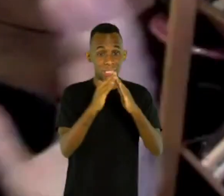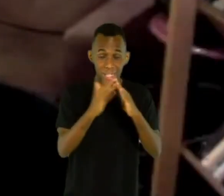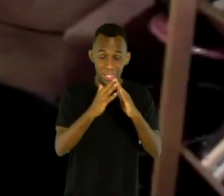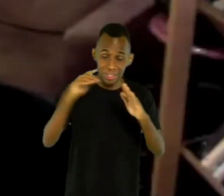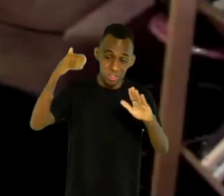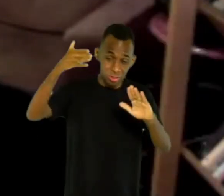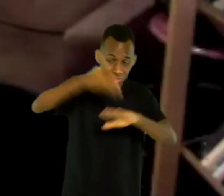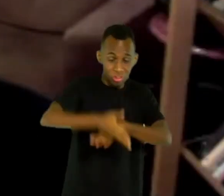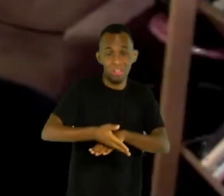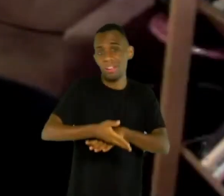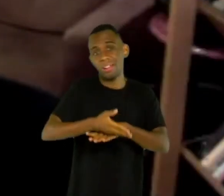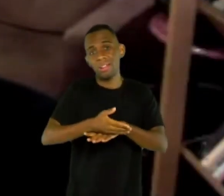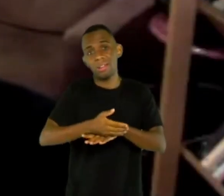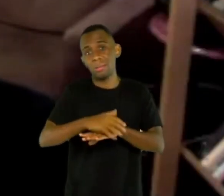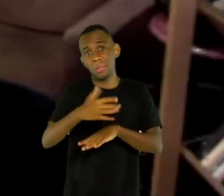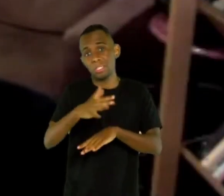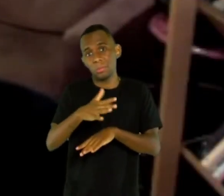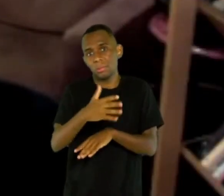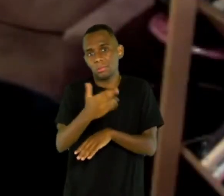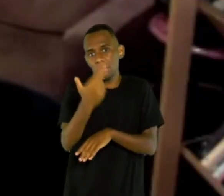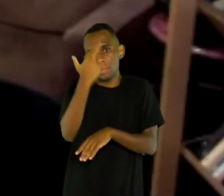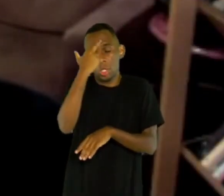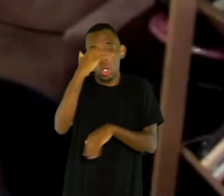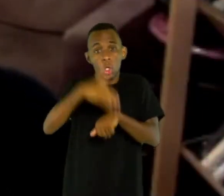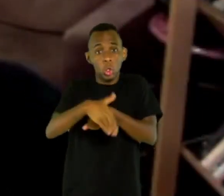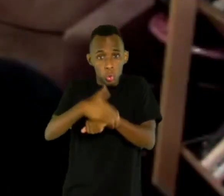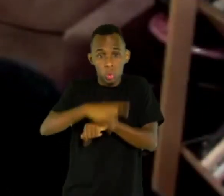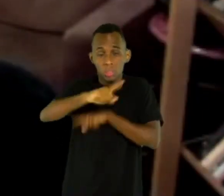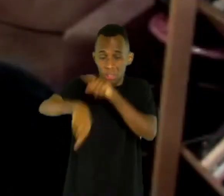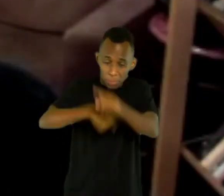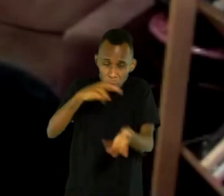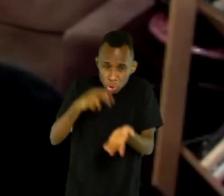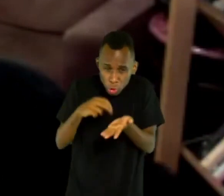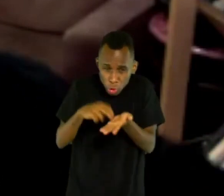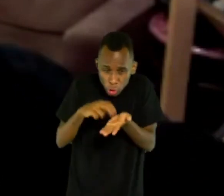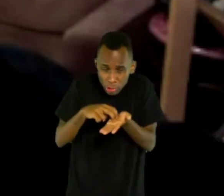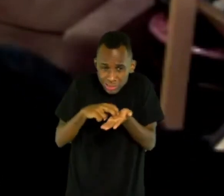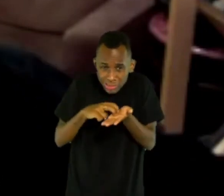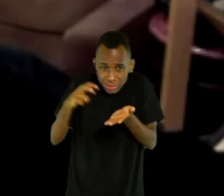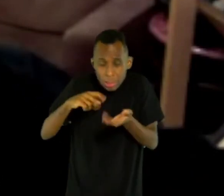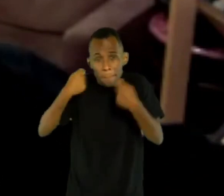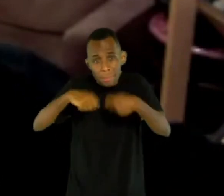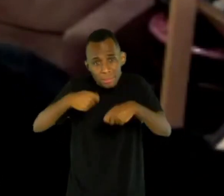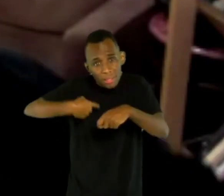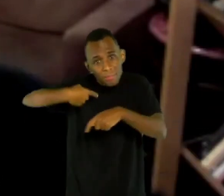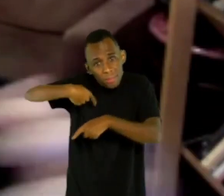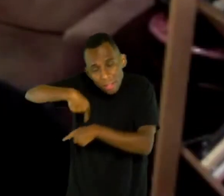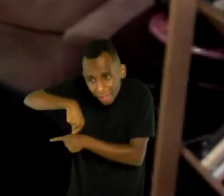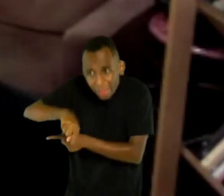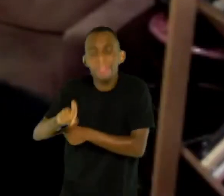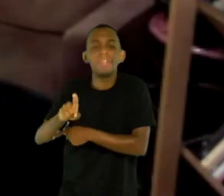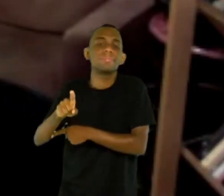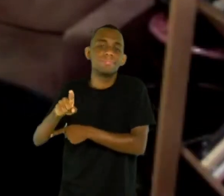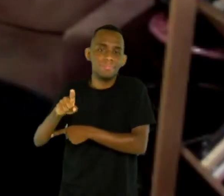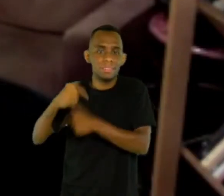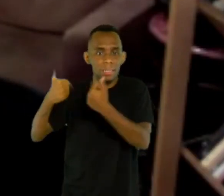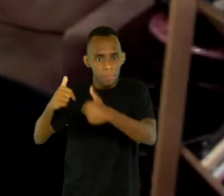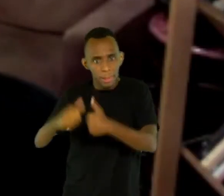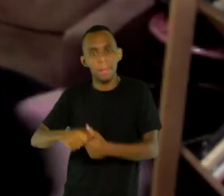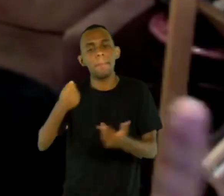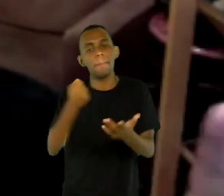sei lá que horas, né? E de manhãzinha de novo estaria no trabalho para poder pagar a faculdade. Praticamente todo o salário dele ia para a